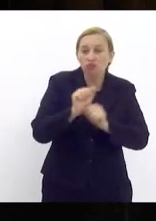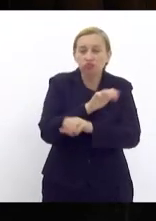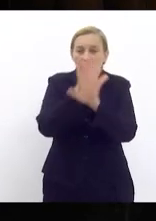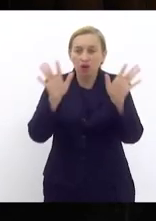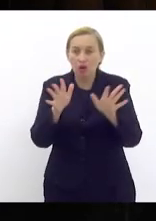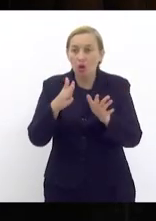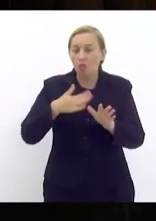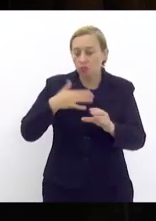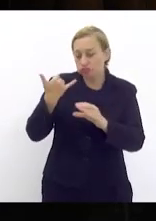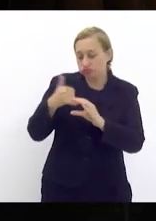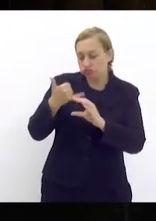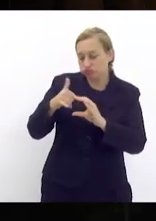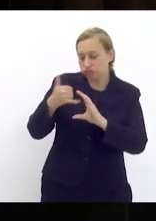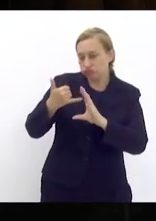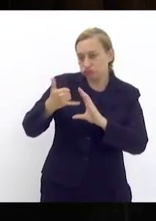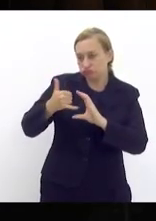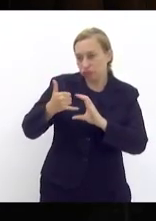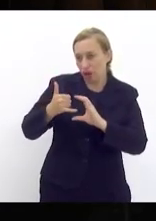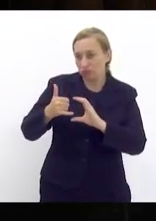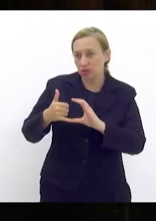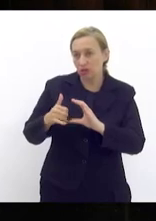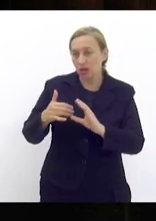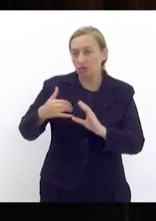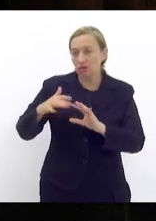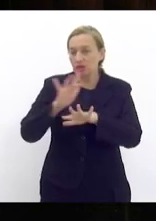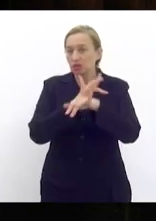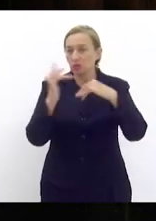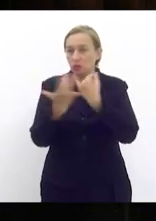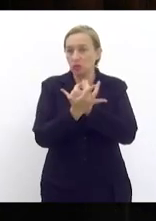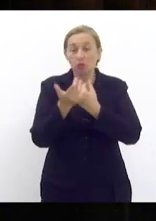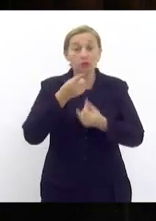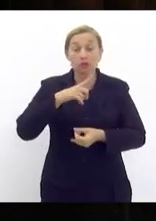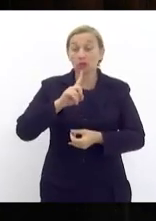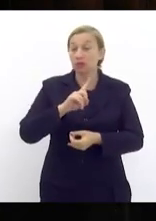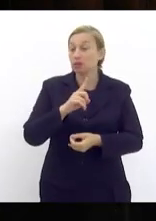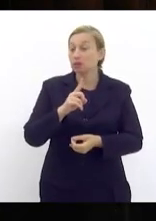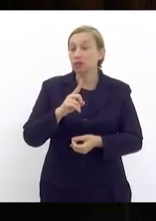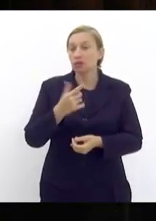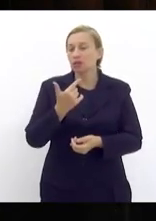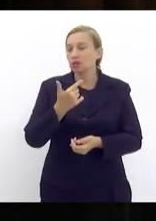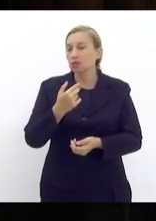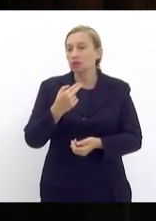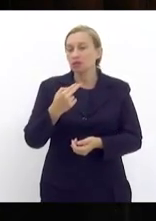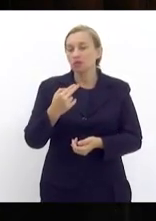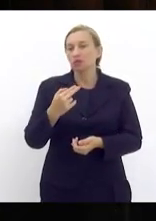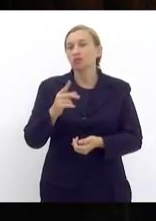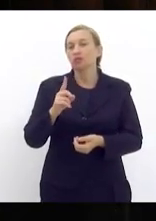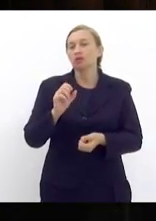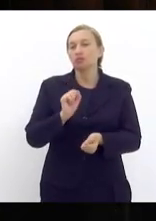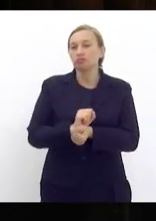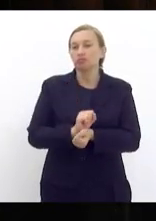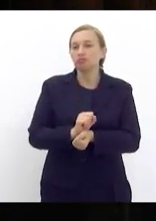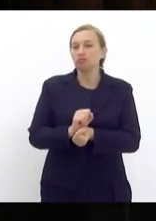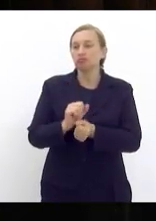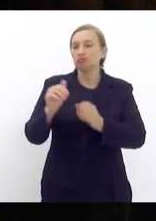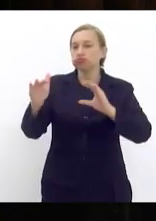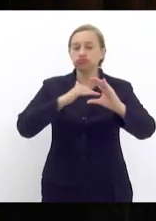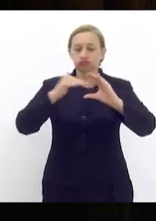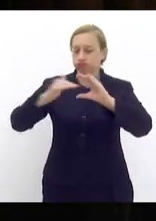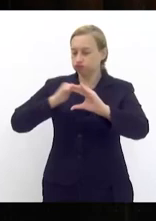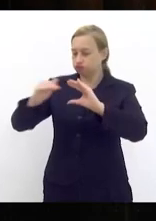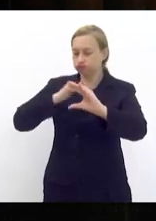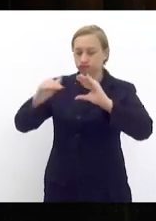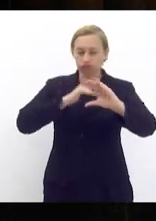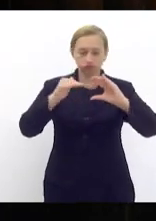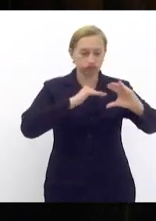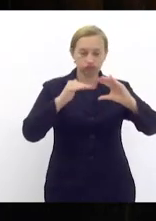meu WhatsApp, as minhas redes sociais, não param de receber mensagens sobre a incerteza que essas famílias